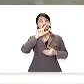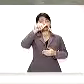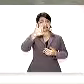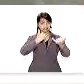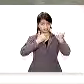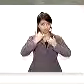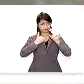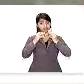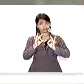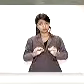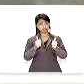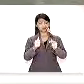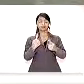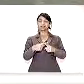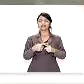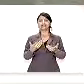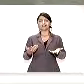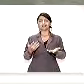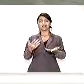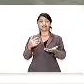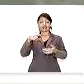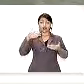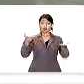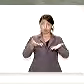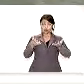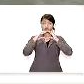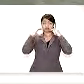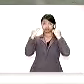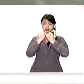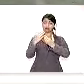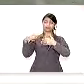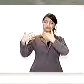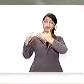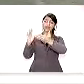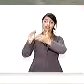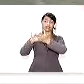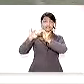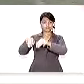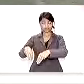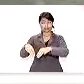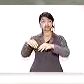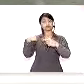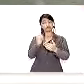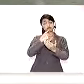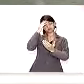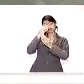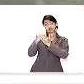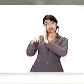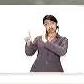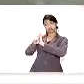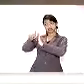informação porque também até o final da sessão conforme jurisprudência do supremo nós podemos mudar de voto